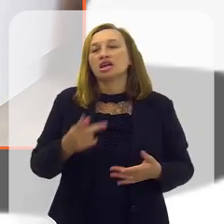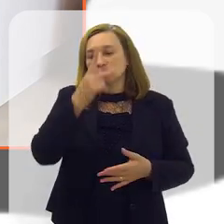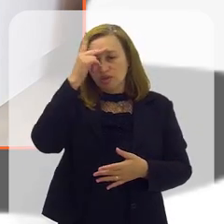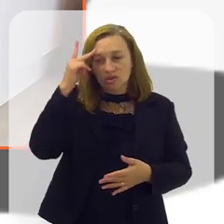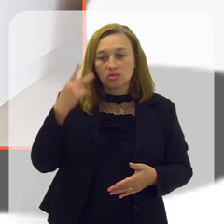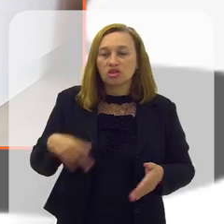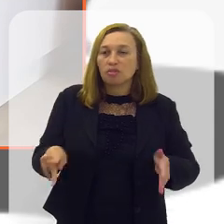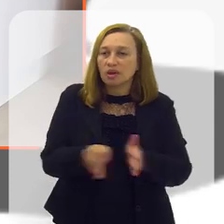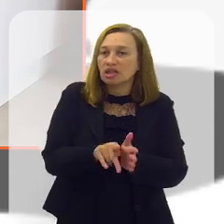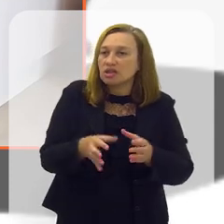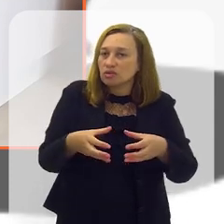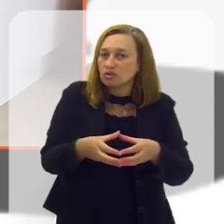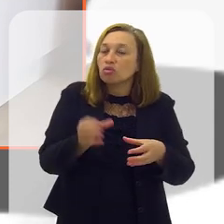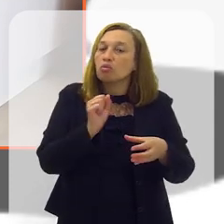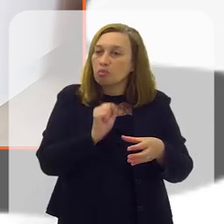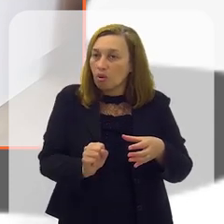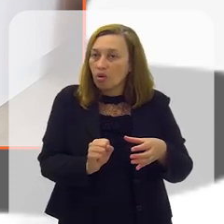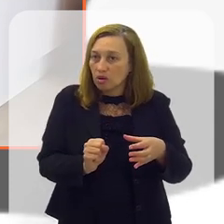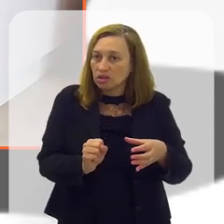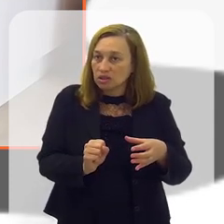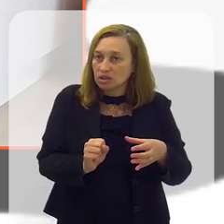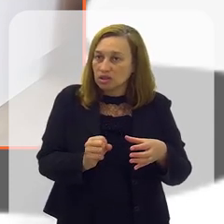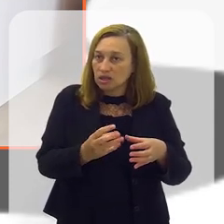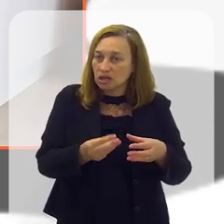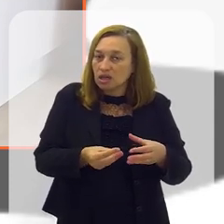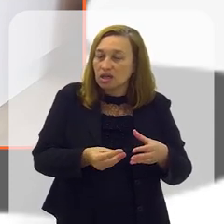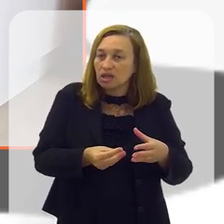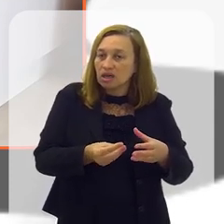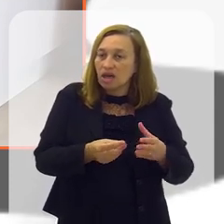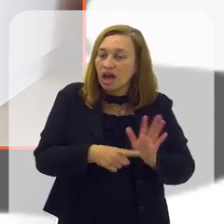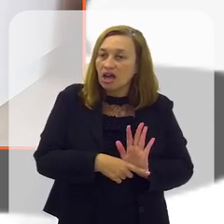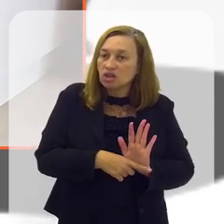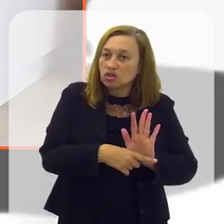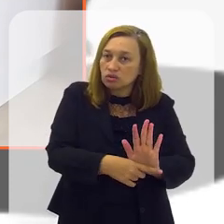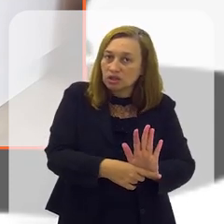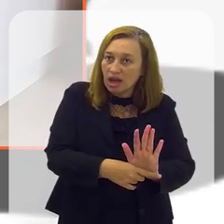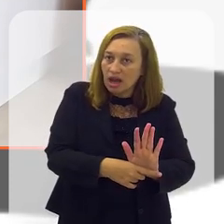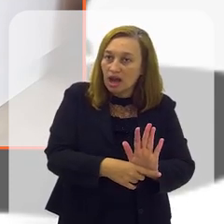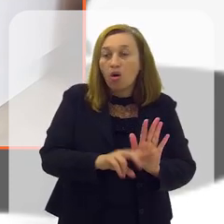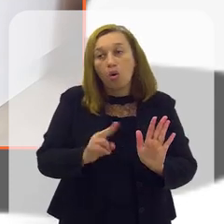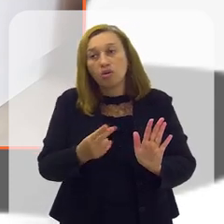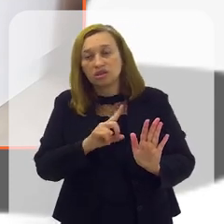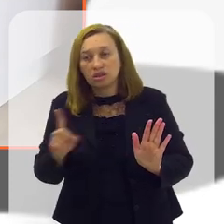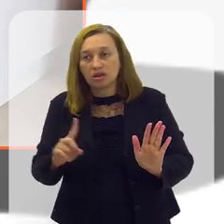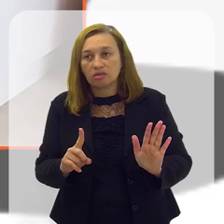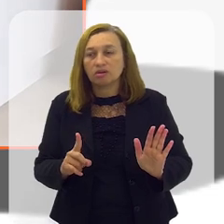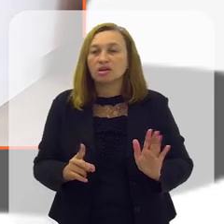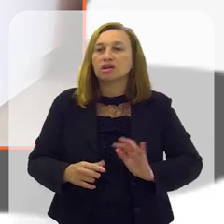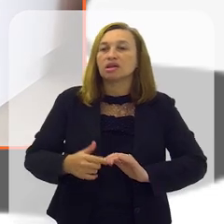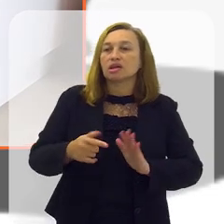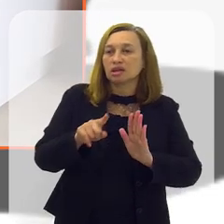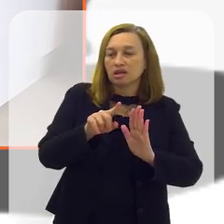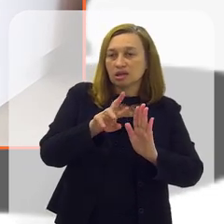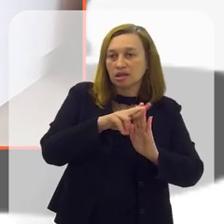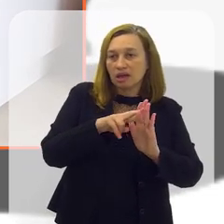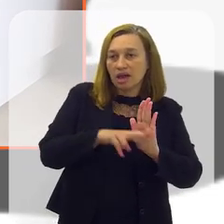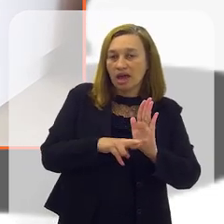se quiserem, contribuir quando passa essa tradição, que é a sétima tradição, onde fala